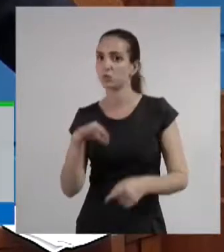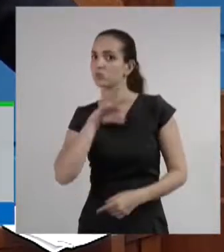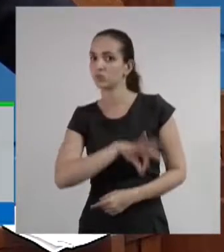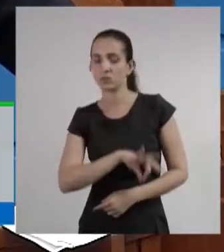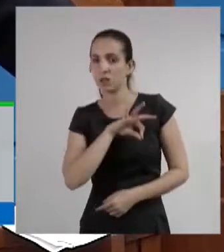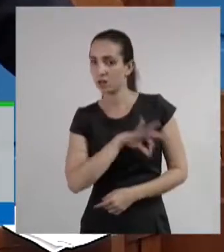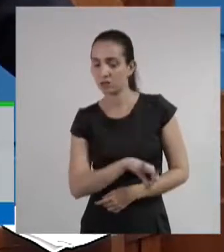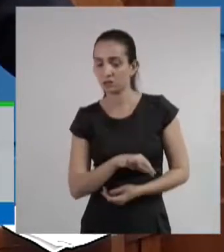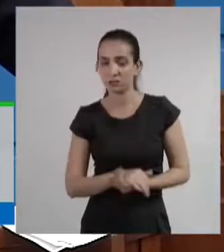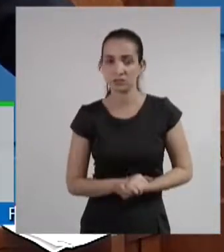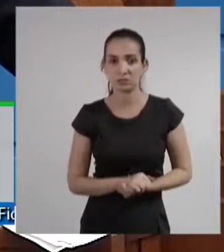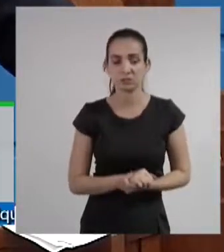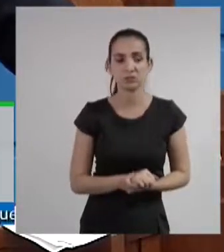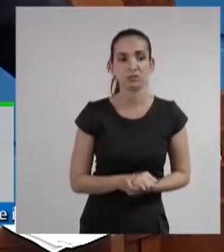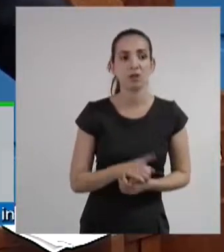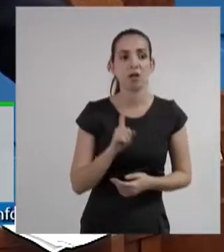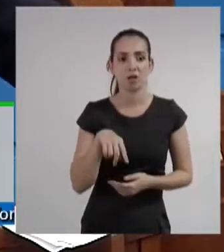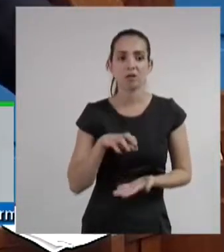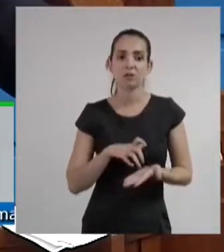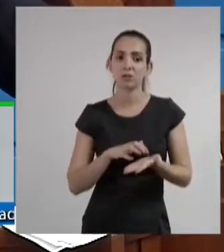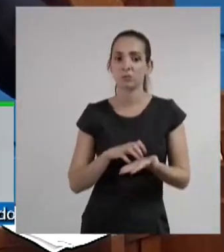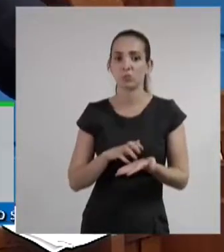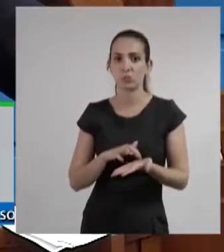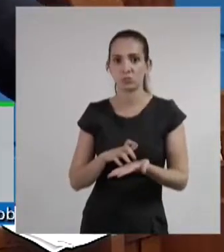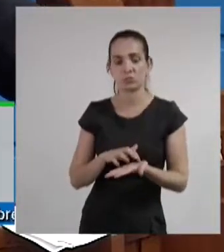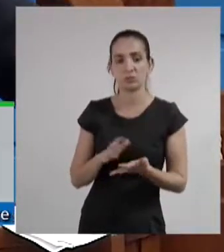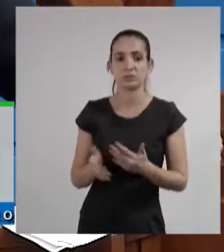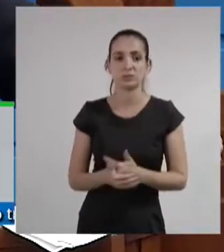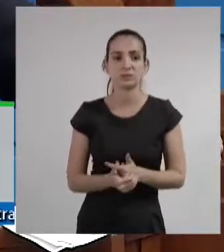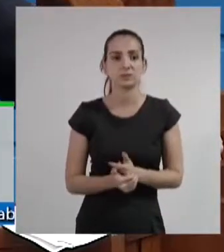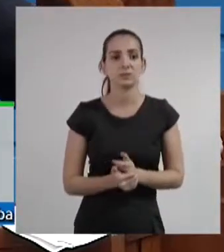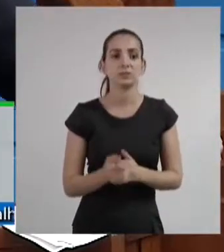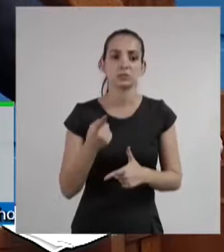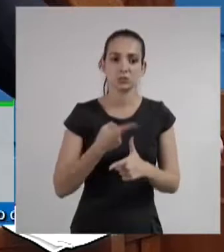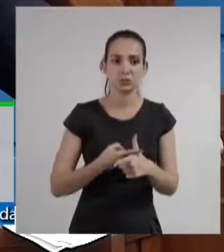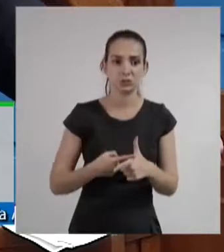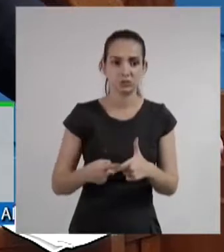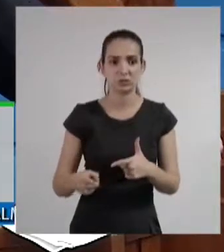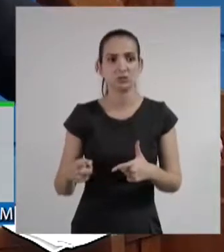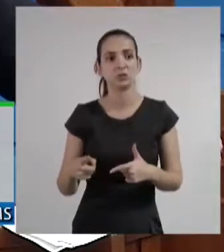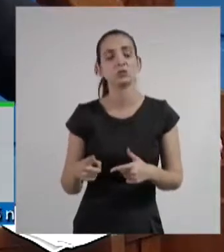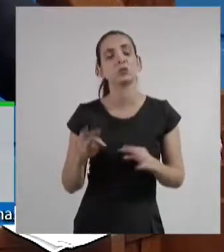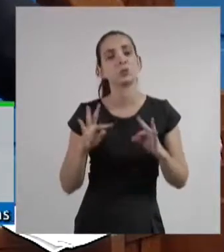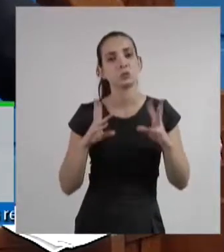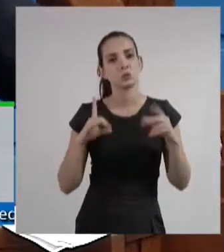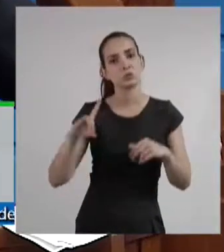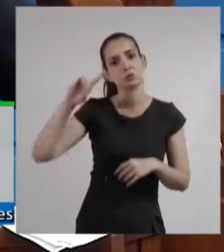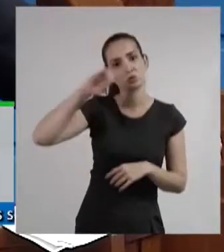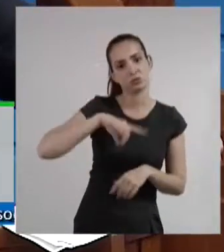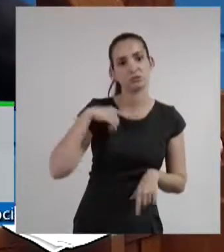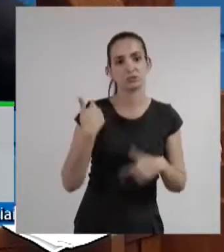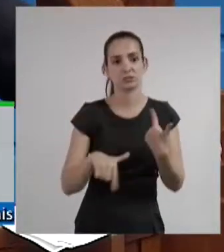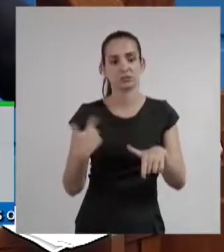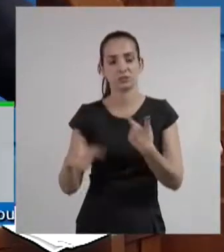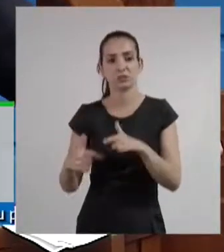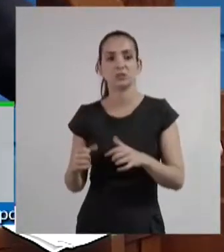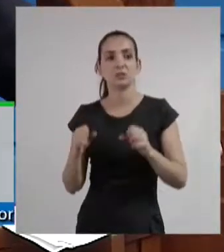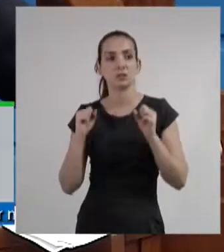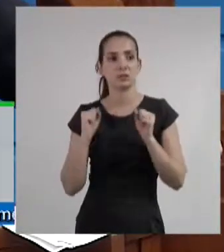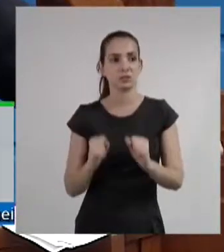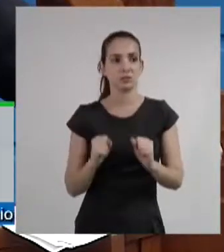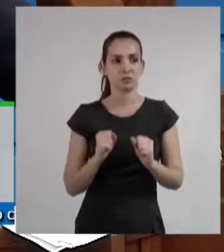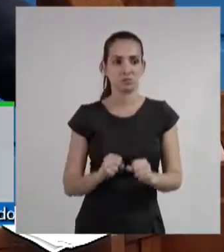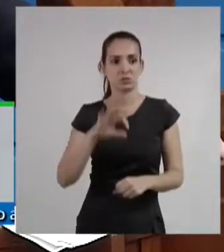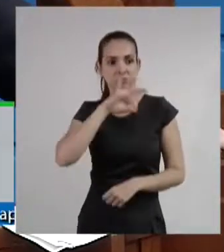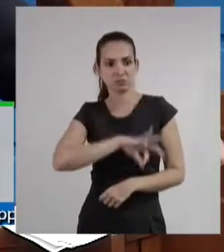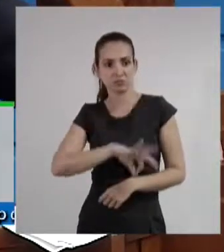dele, ele é calculado, dividindo pelos dias que ele trabalha, e ele pode receber